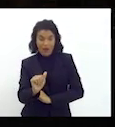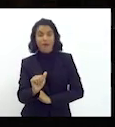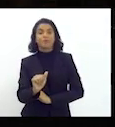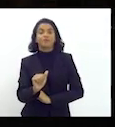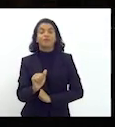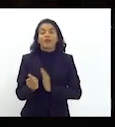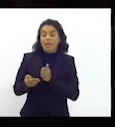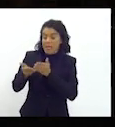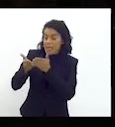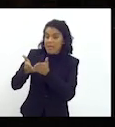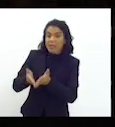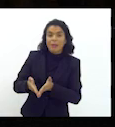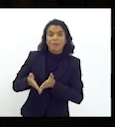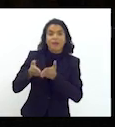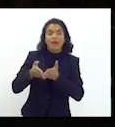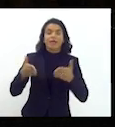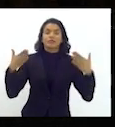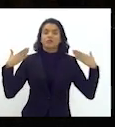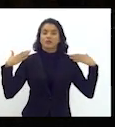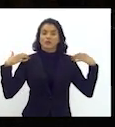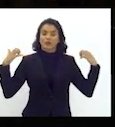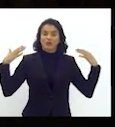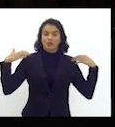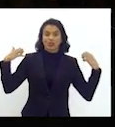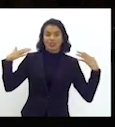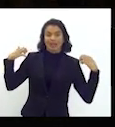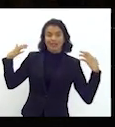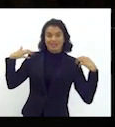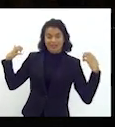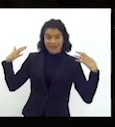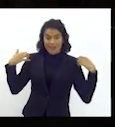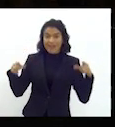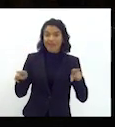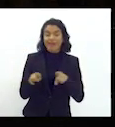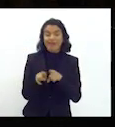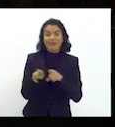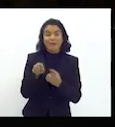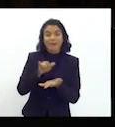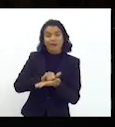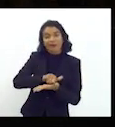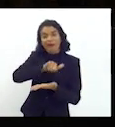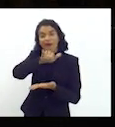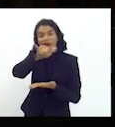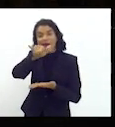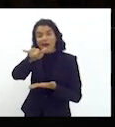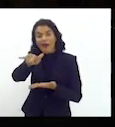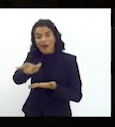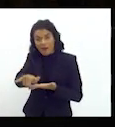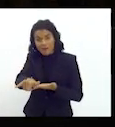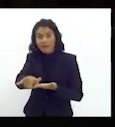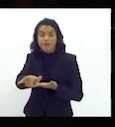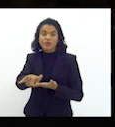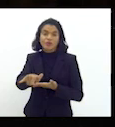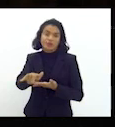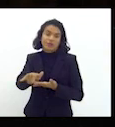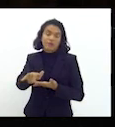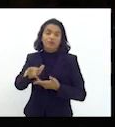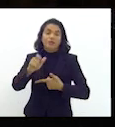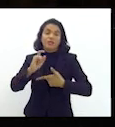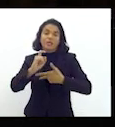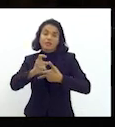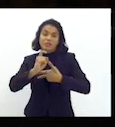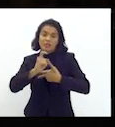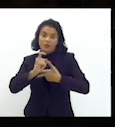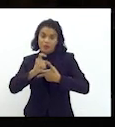embarcações de lazer e aviões de executivo